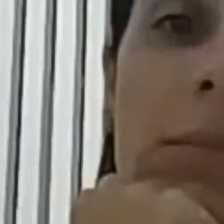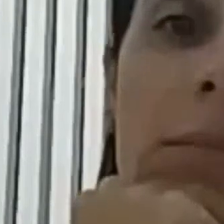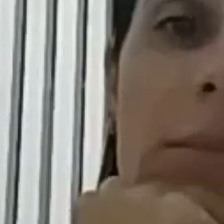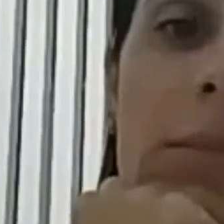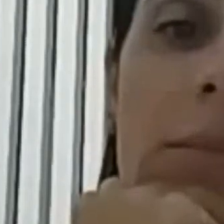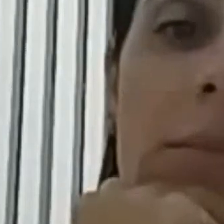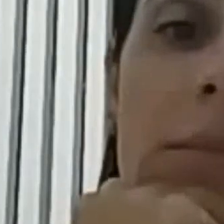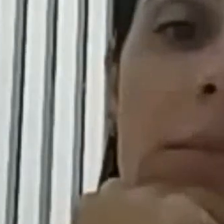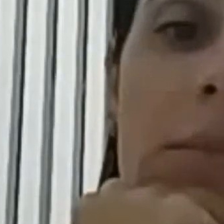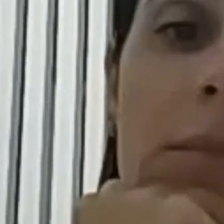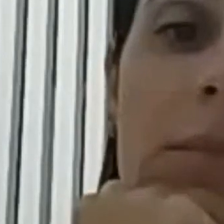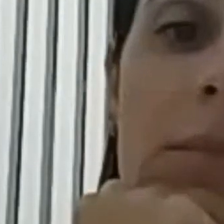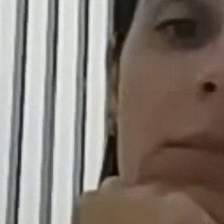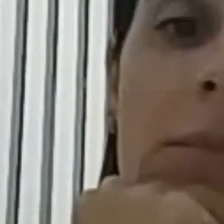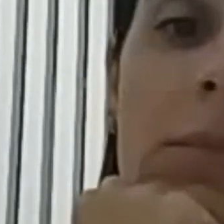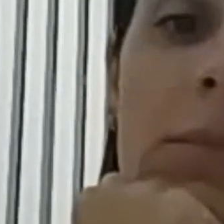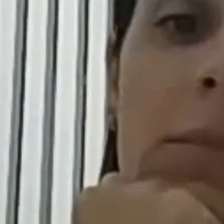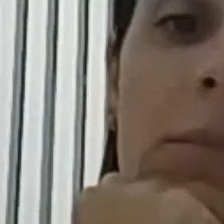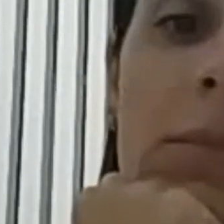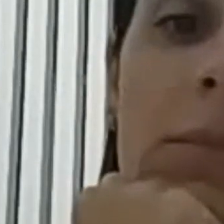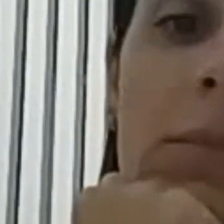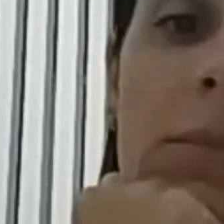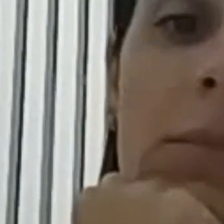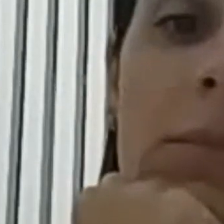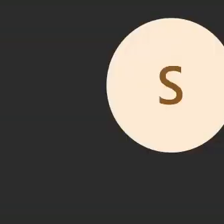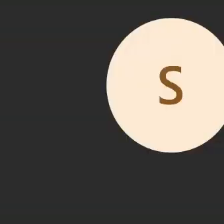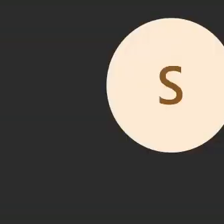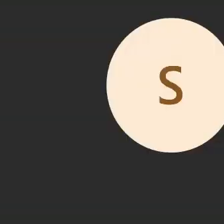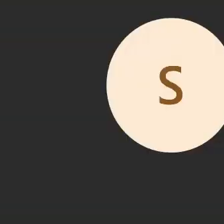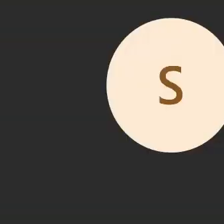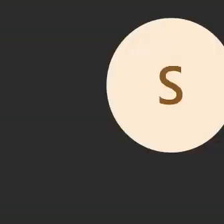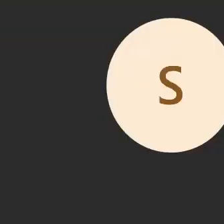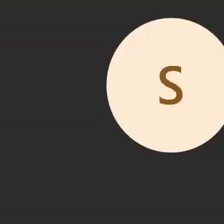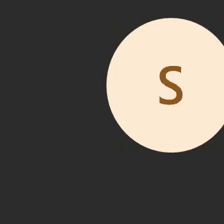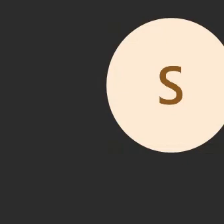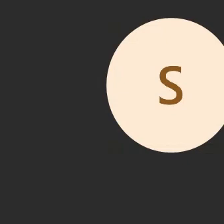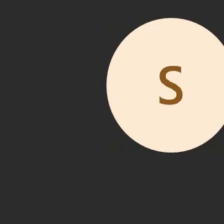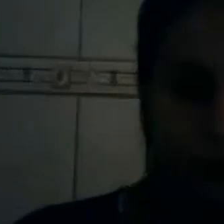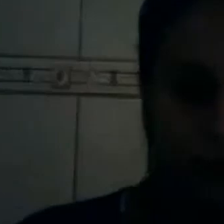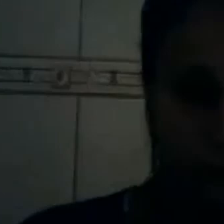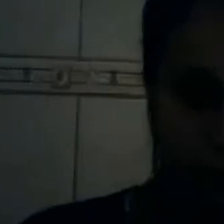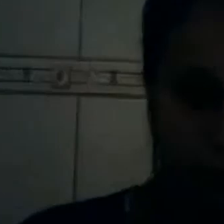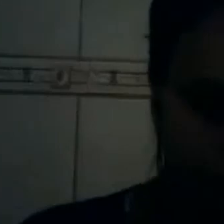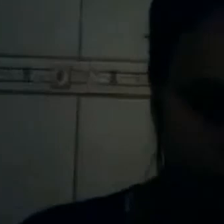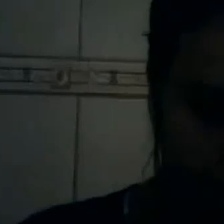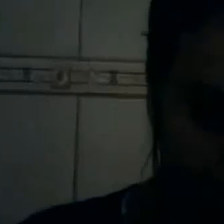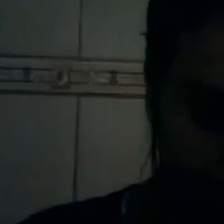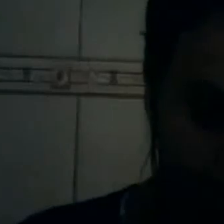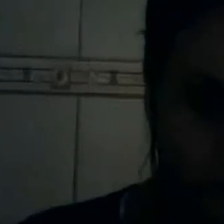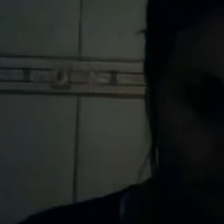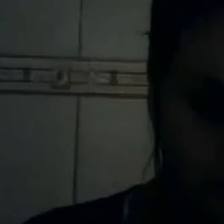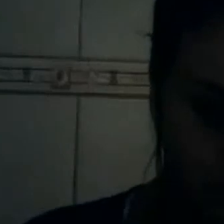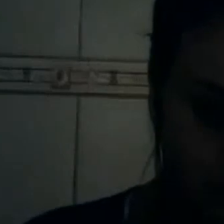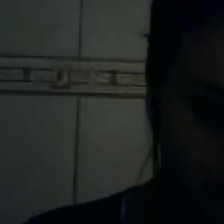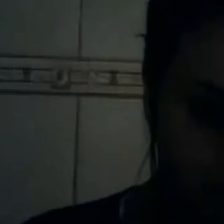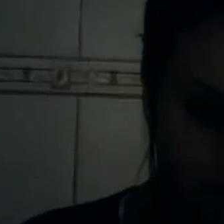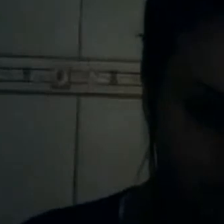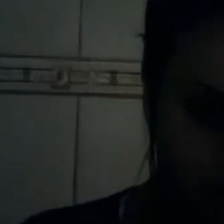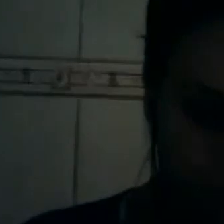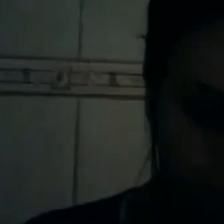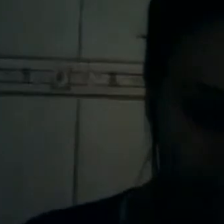farinha, poderia ser com fubá, com qualquer alimento que fosse seco. A gente vai fazer uma diluição e, novamente,